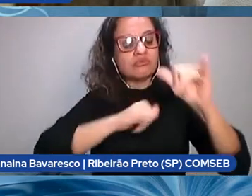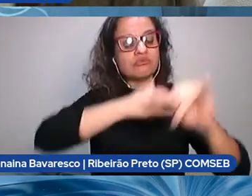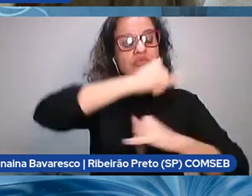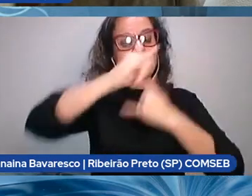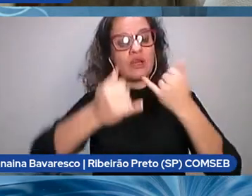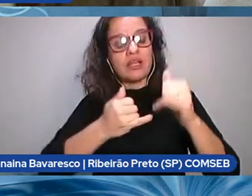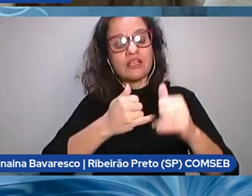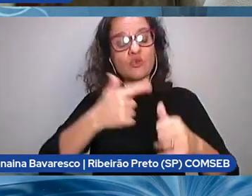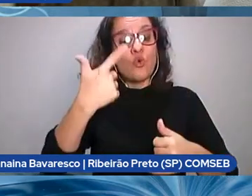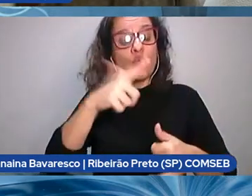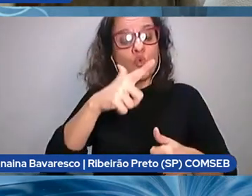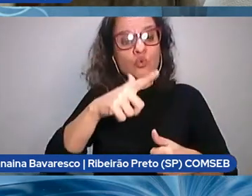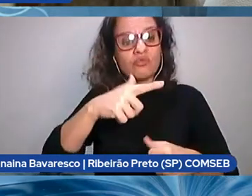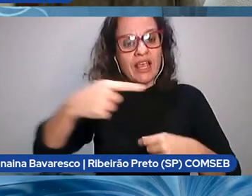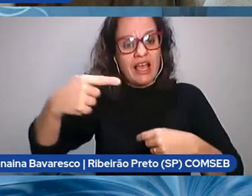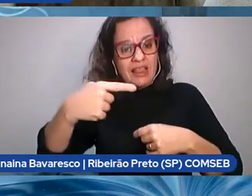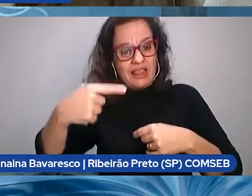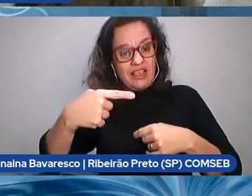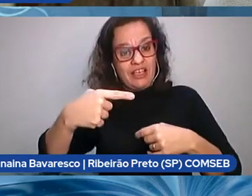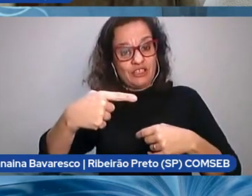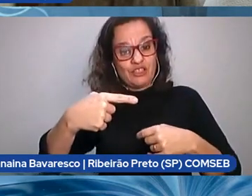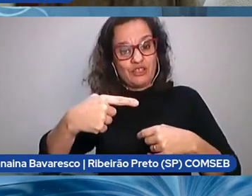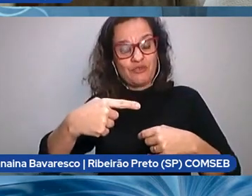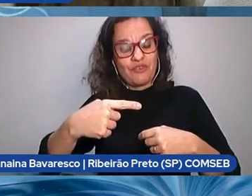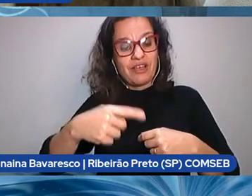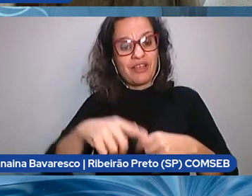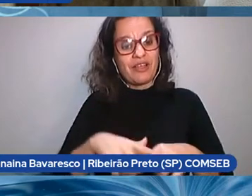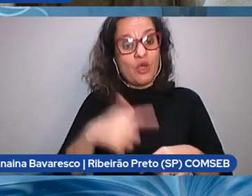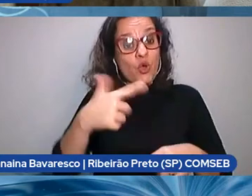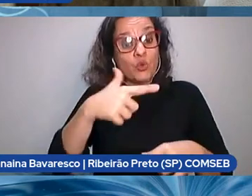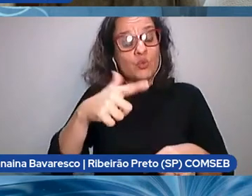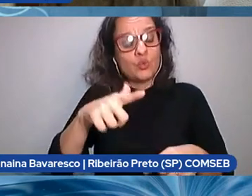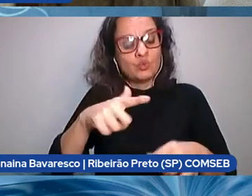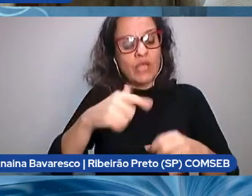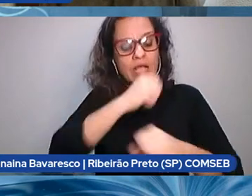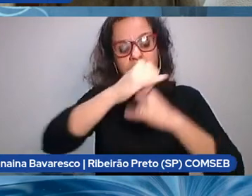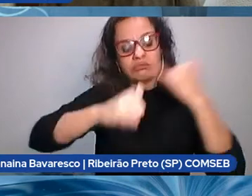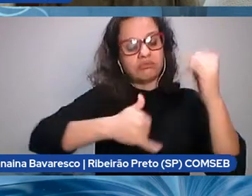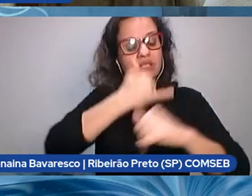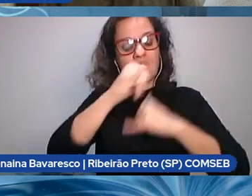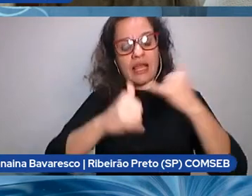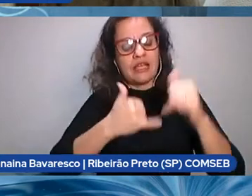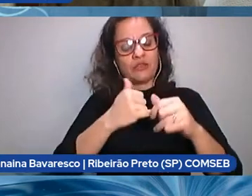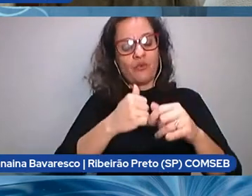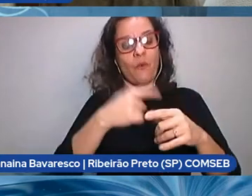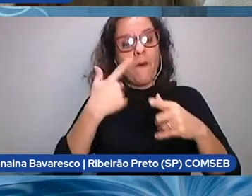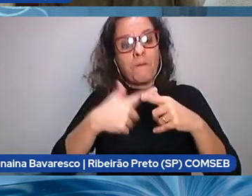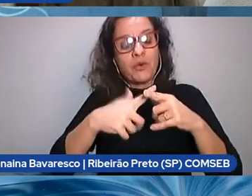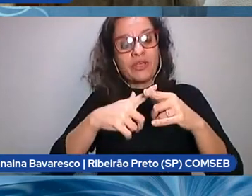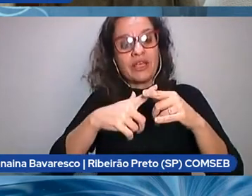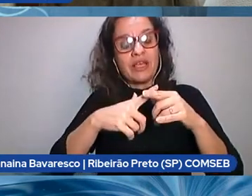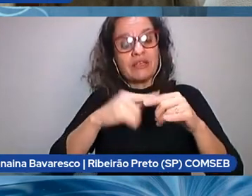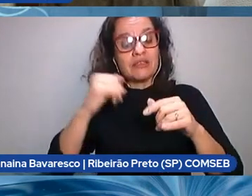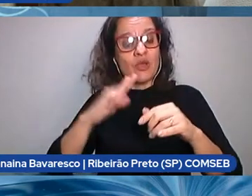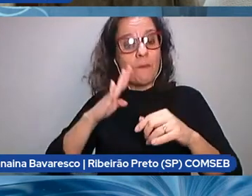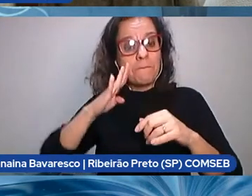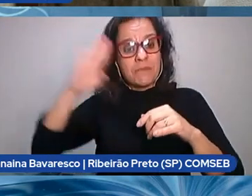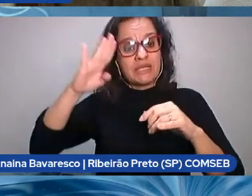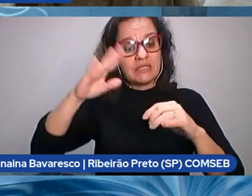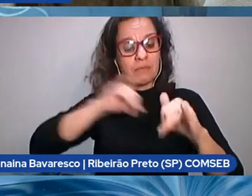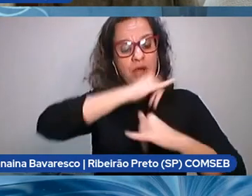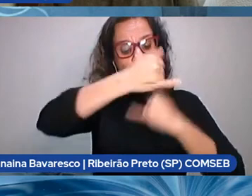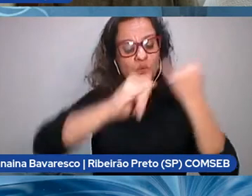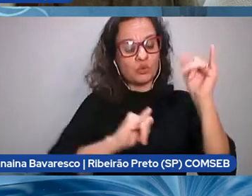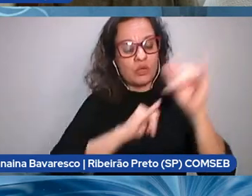carga negativa, ele não é elétron. Porque esse é um atributo do elétron. Então, quando eu falo elétron, todos